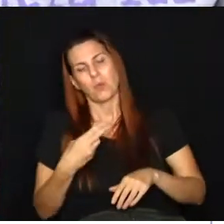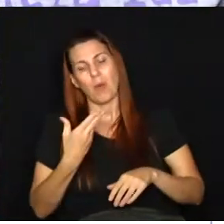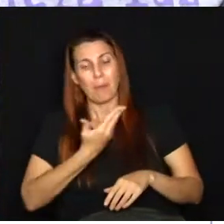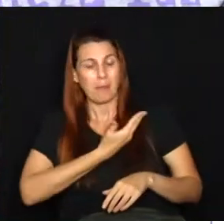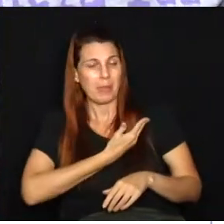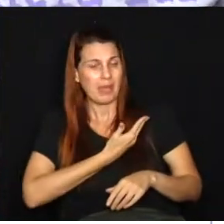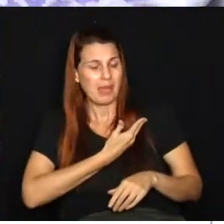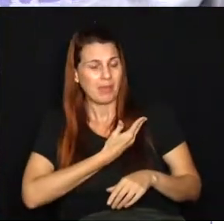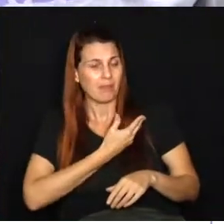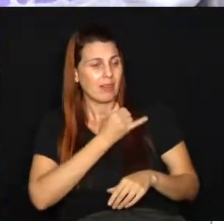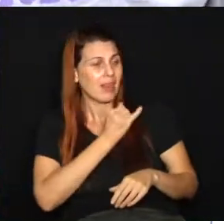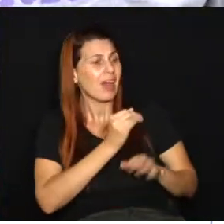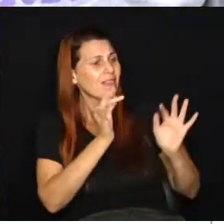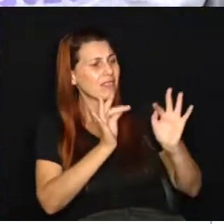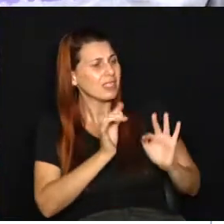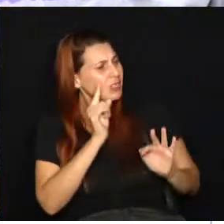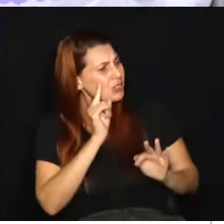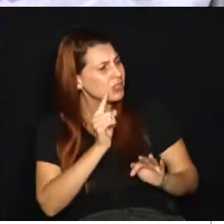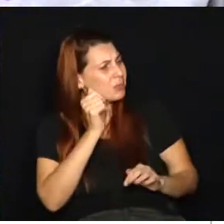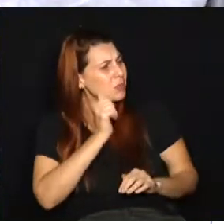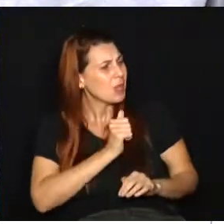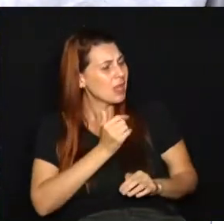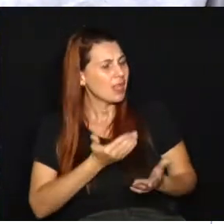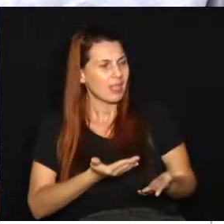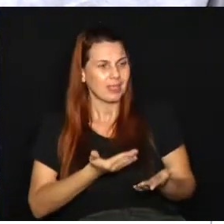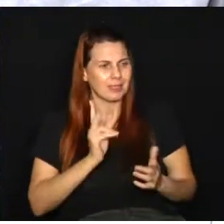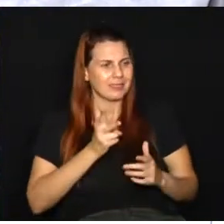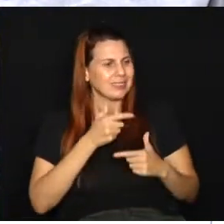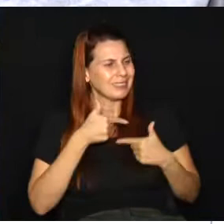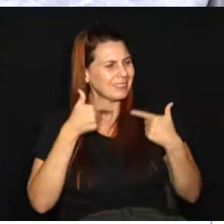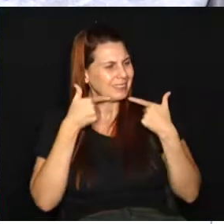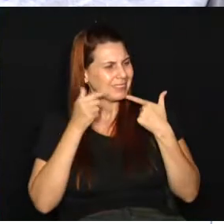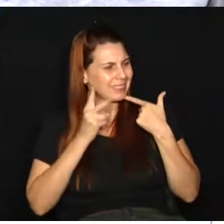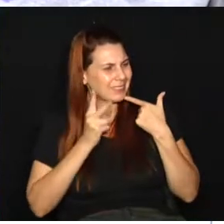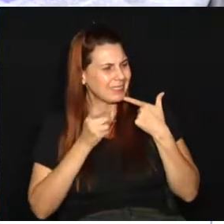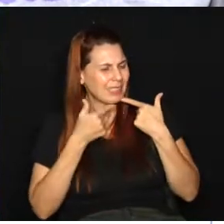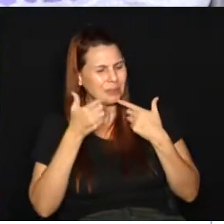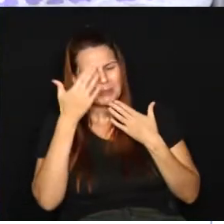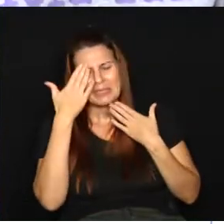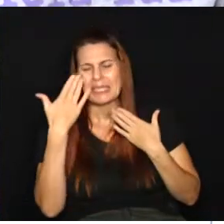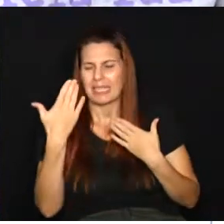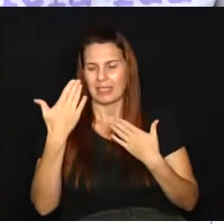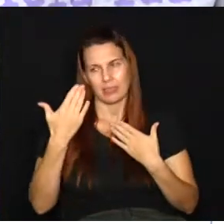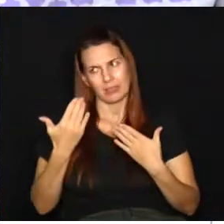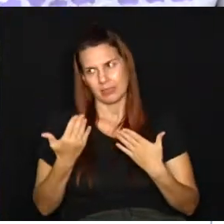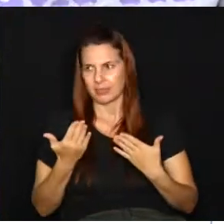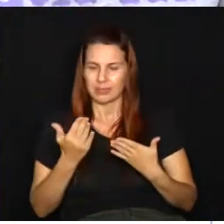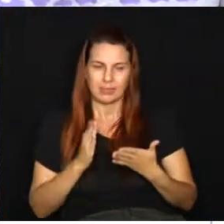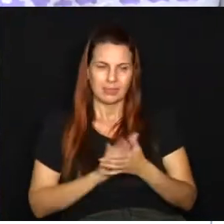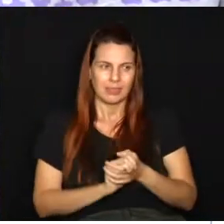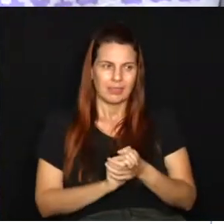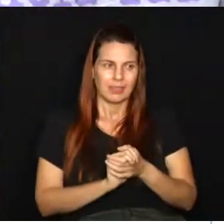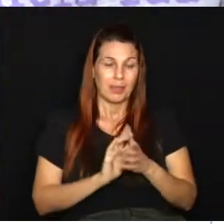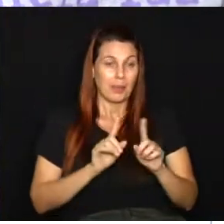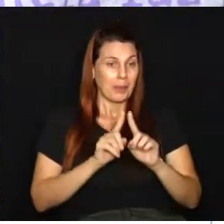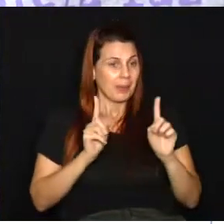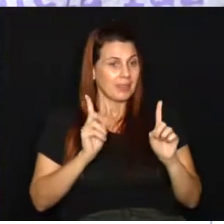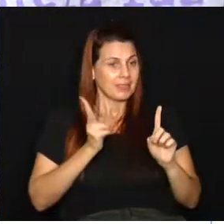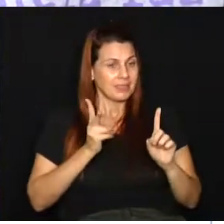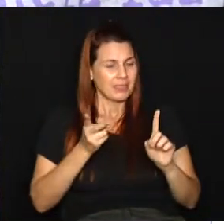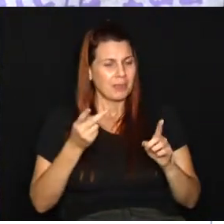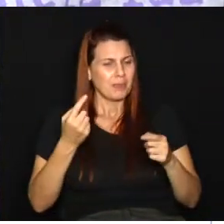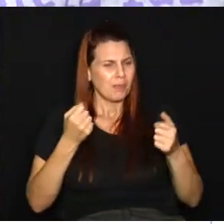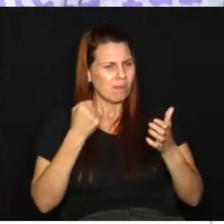trabalho te desejar que você tenha sempre esse lindo sorriso no rosto. Muito obrigada. Isso sempre foi uma disputa que a